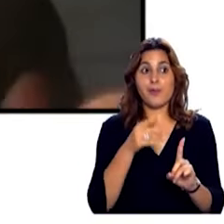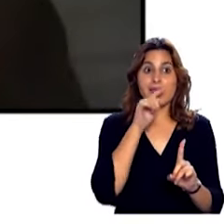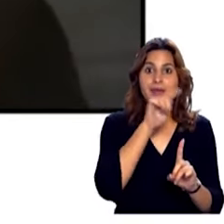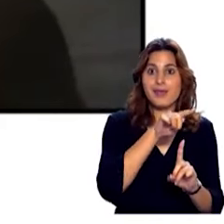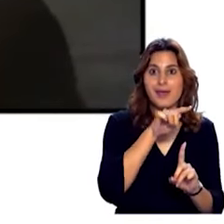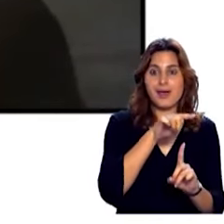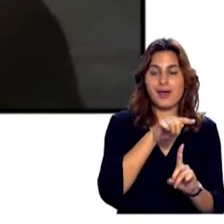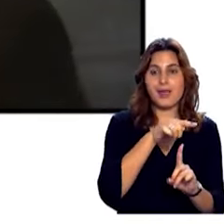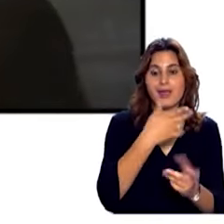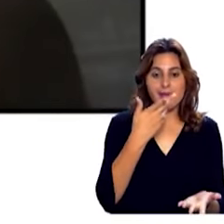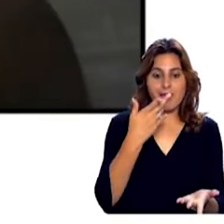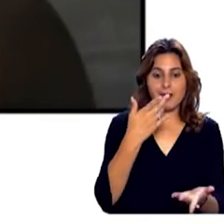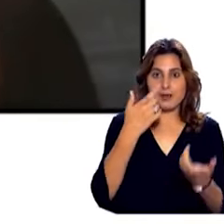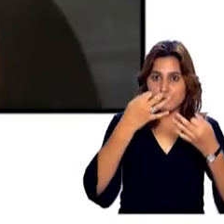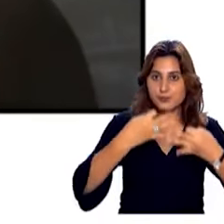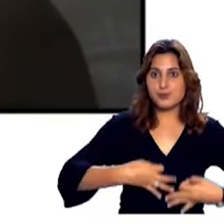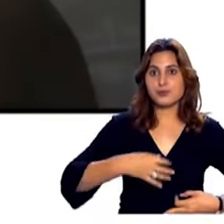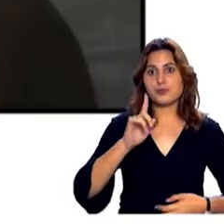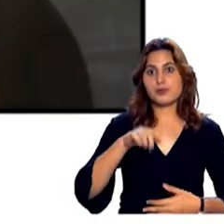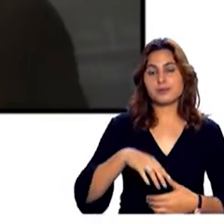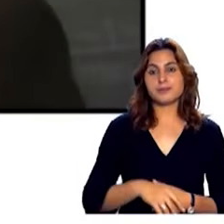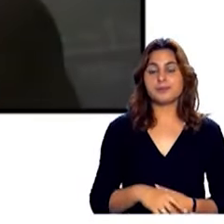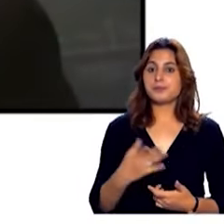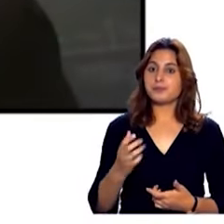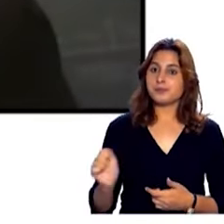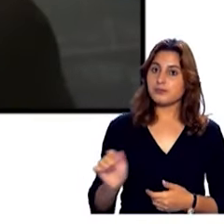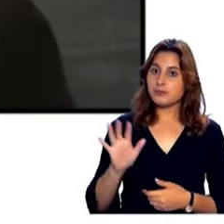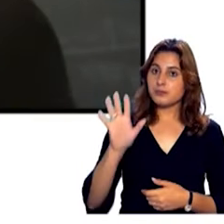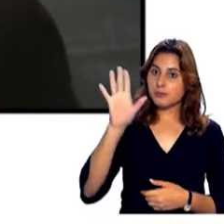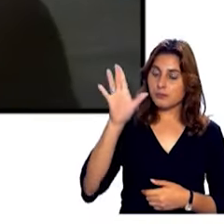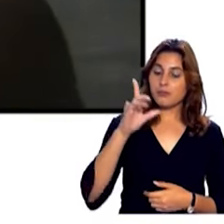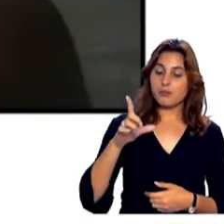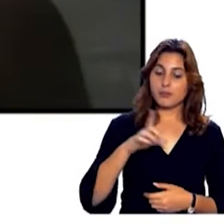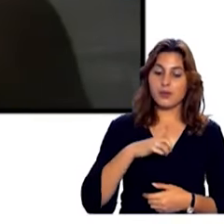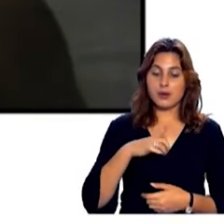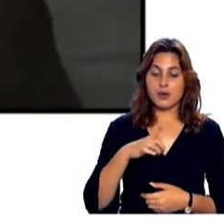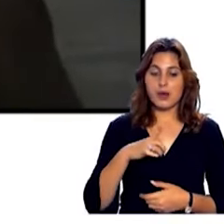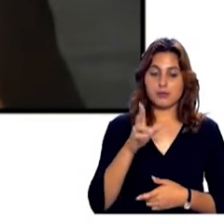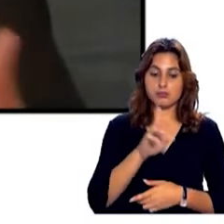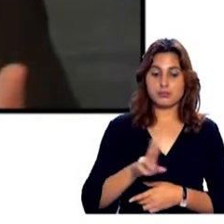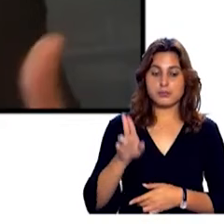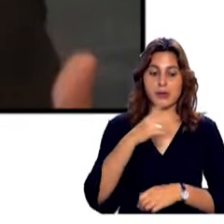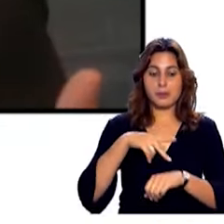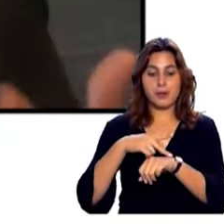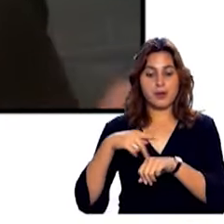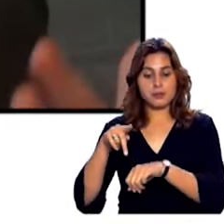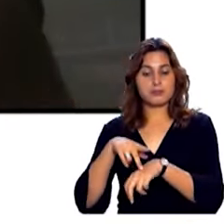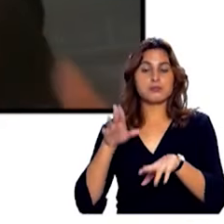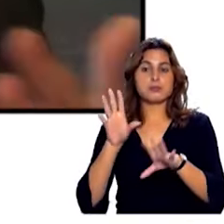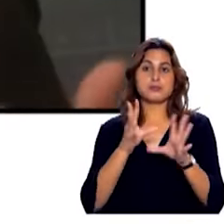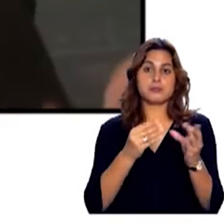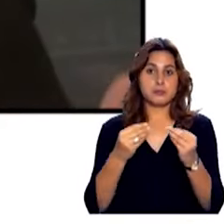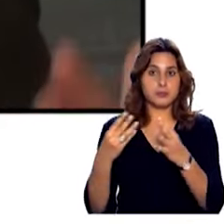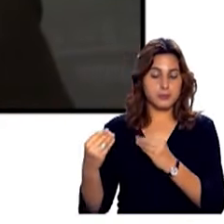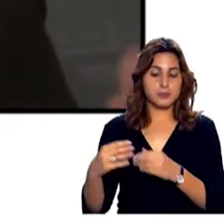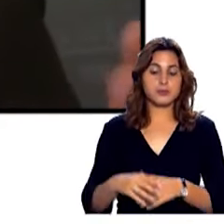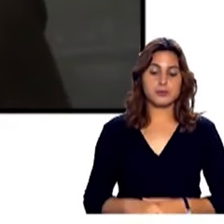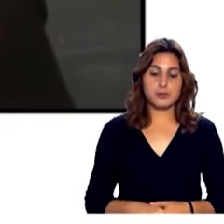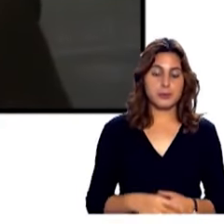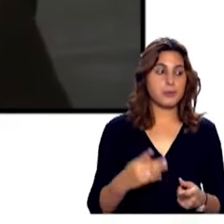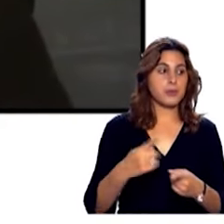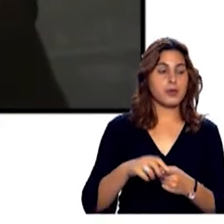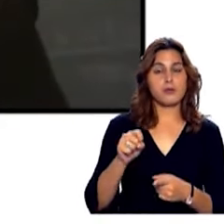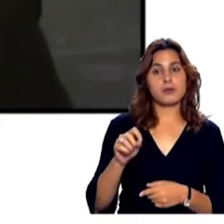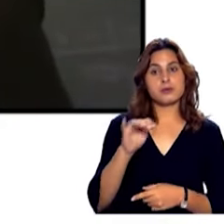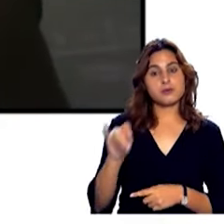né bom quanto ao valor da causa é um critério antipático mas é usado em muitos países né Eh e porque o STJ tem que julgar